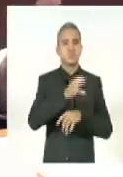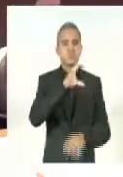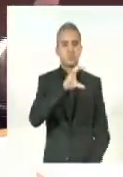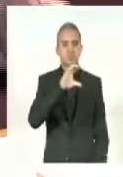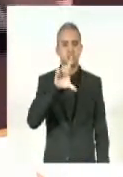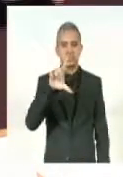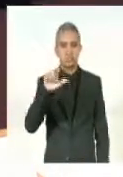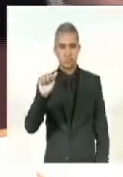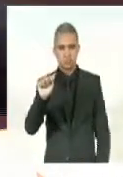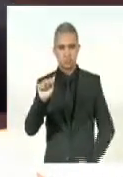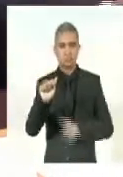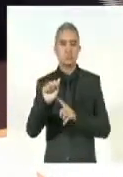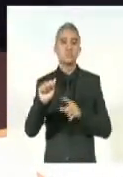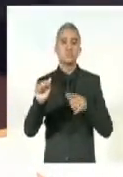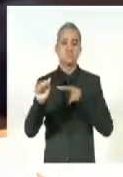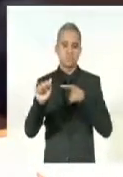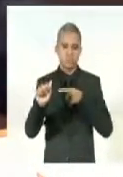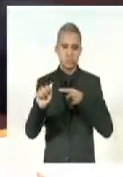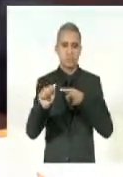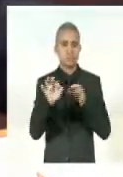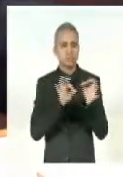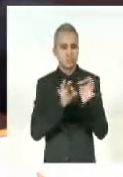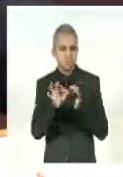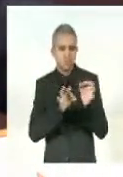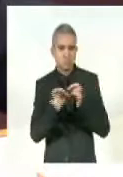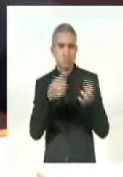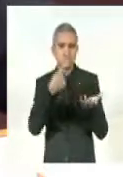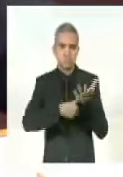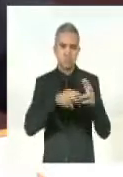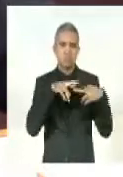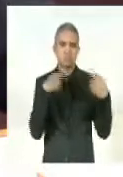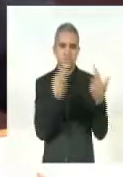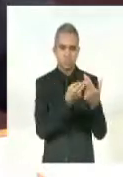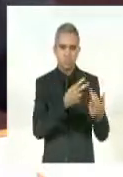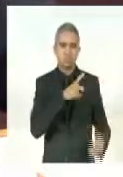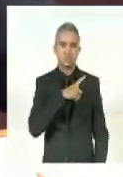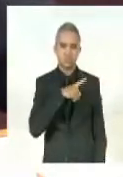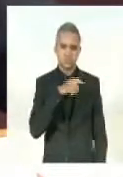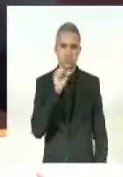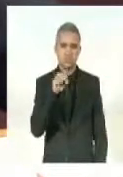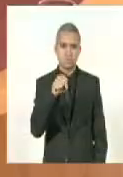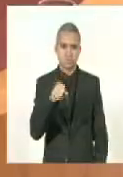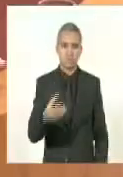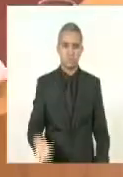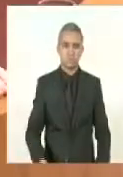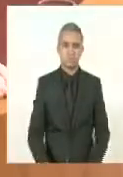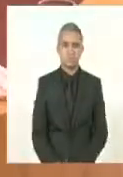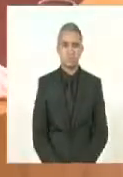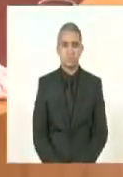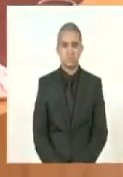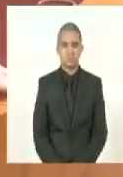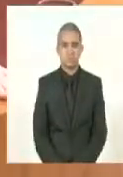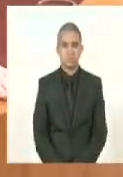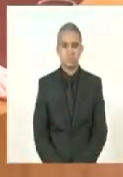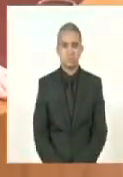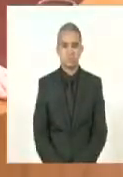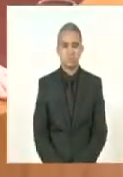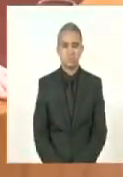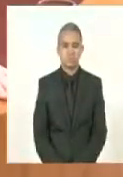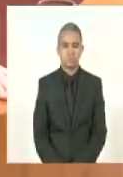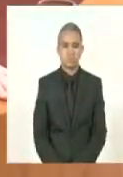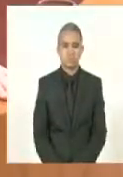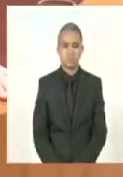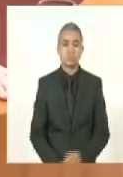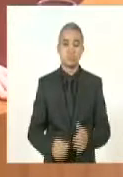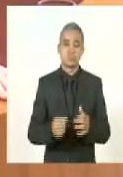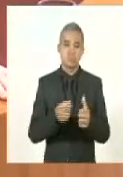sim tendo negociação e conversação. Tá, deputado. Ok, o seu tempo... Deixa eu lhe falar. Em primeiro